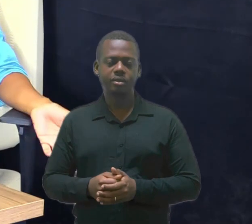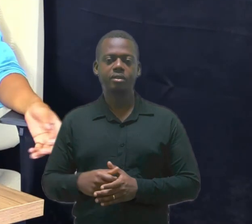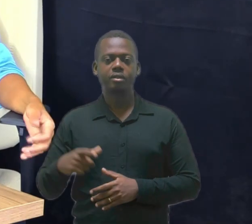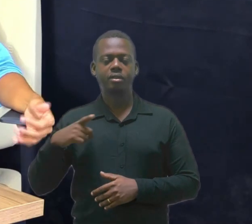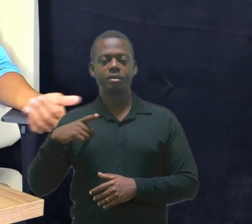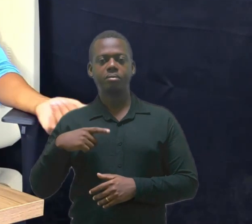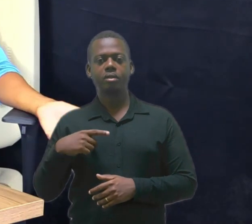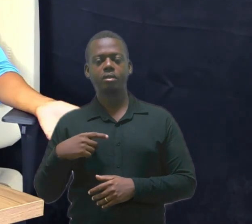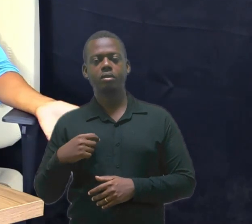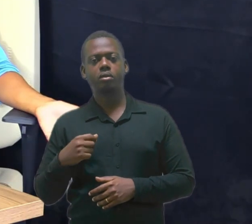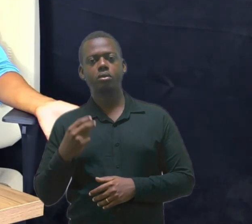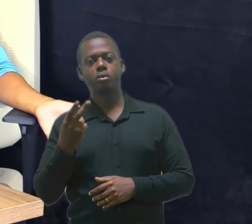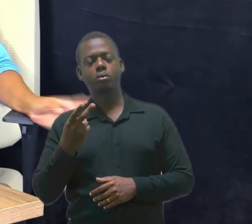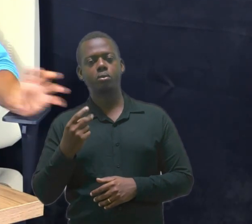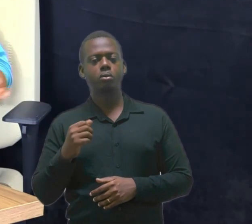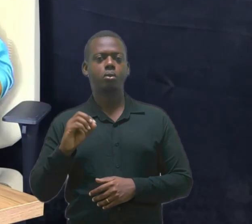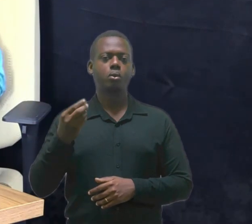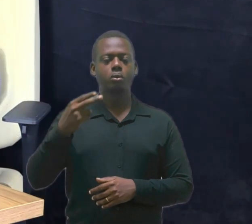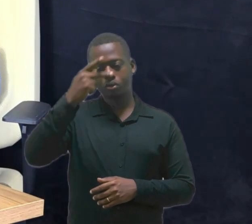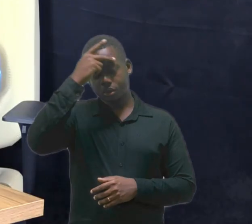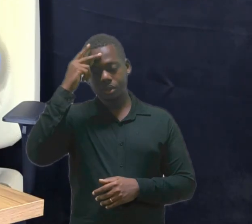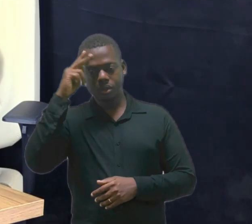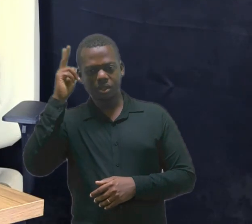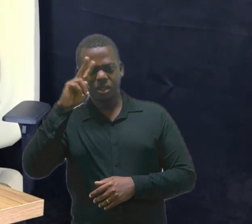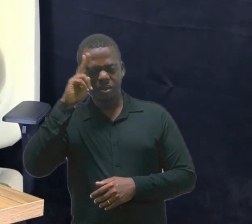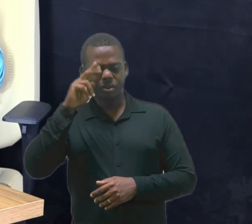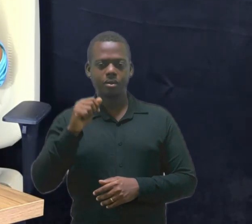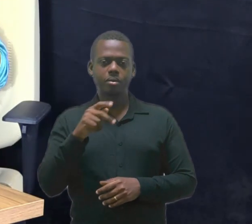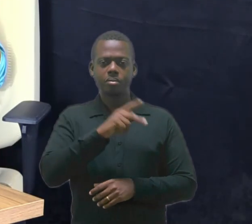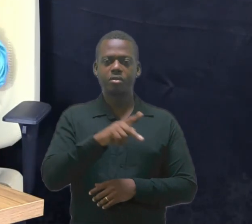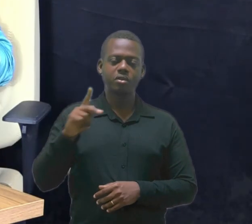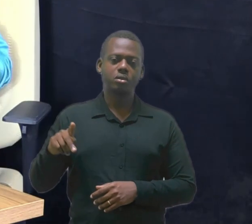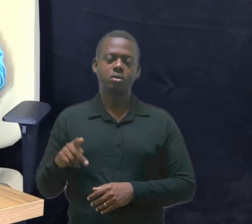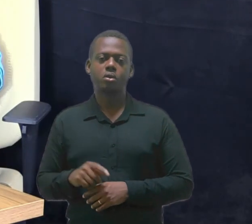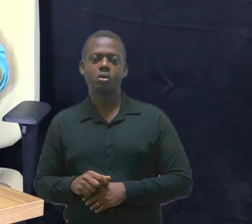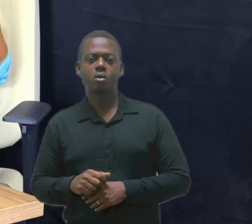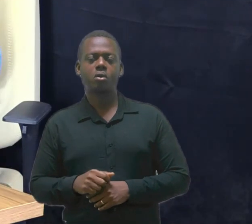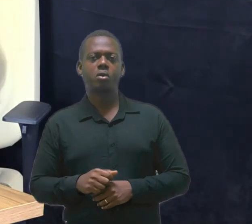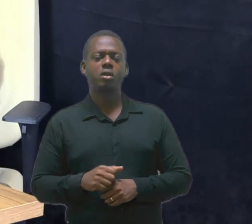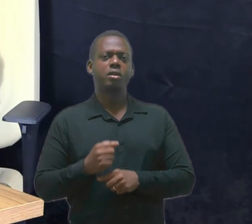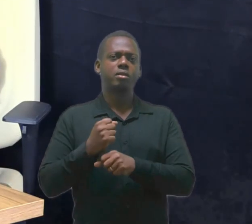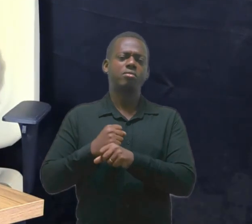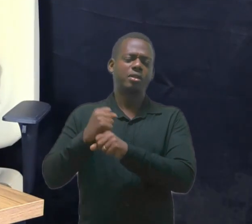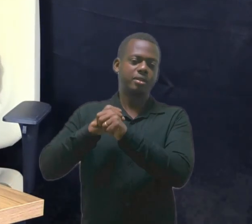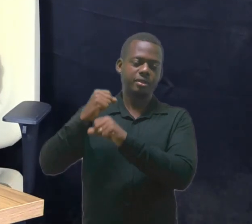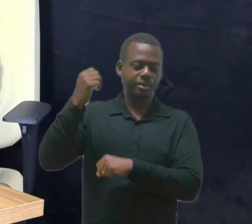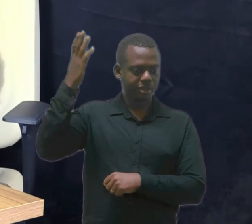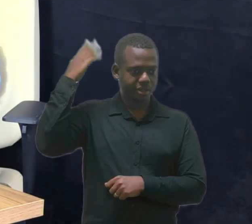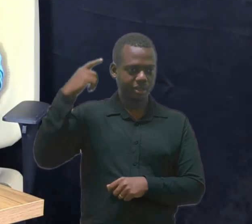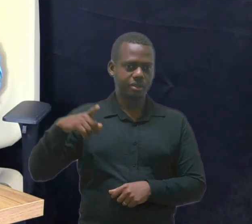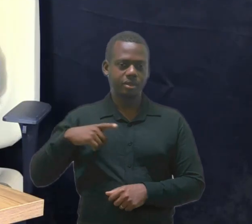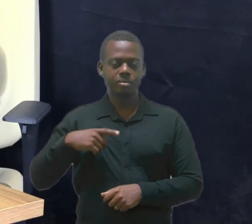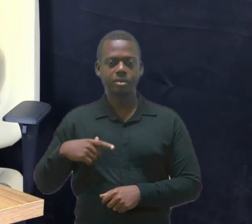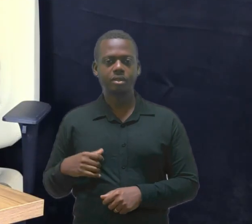né? Mas temos também 2 outras pessoas, mas que eu desconheço, eu não lembro o nome agora, mas que foram professora dos surdos lá na Ressurreição.